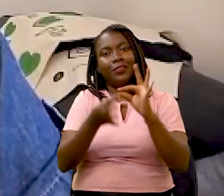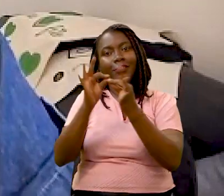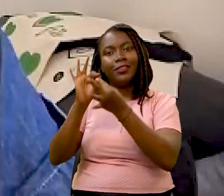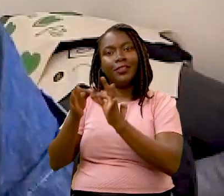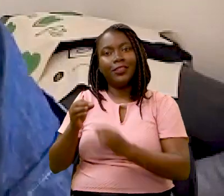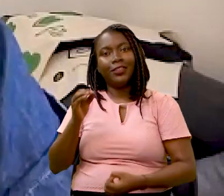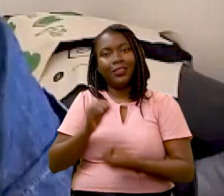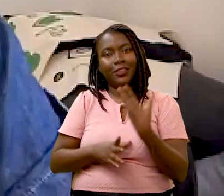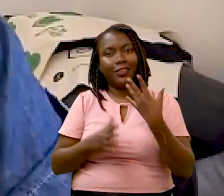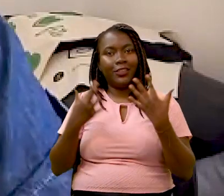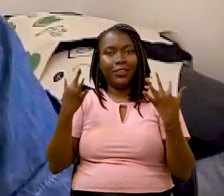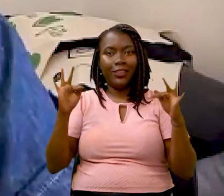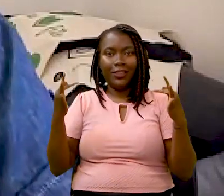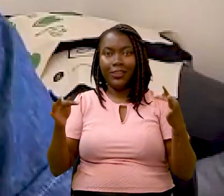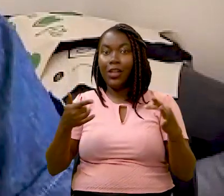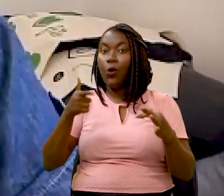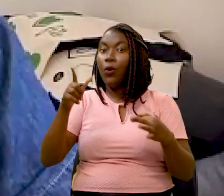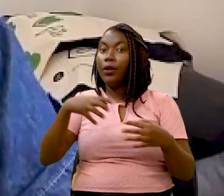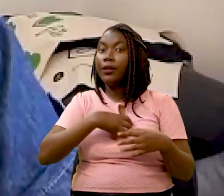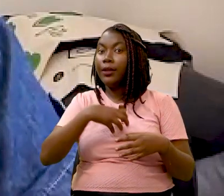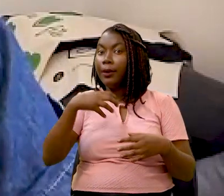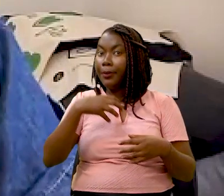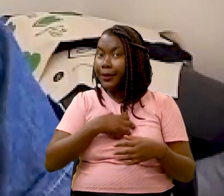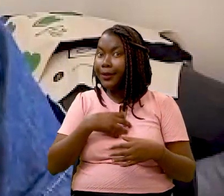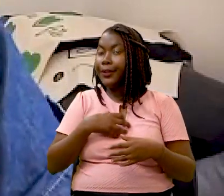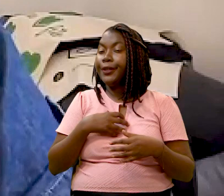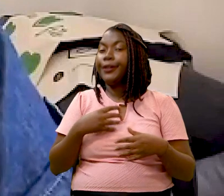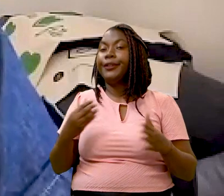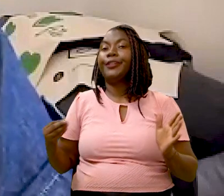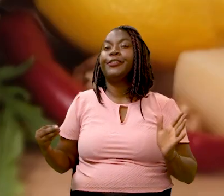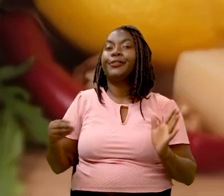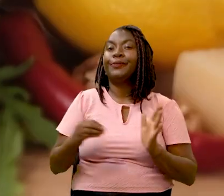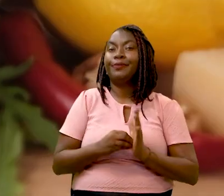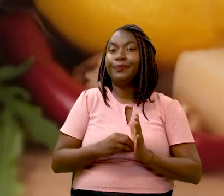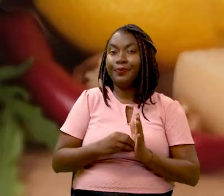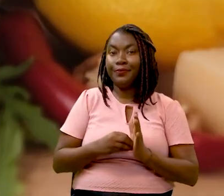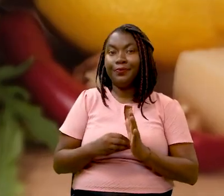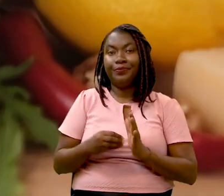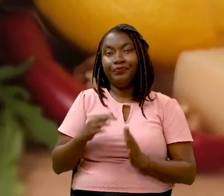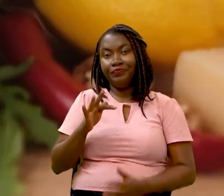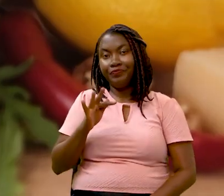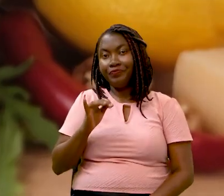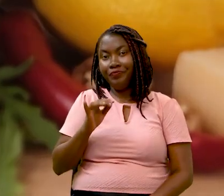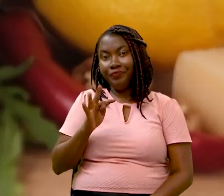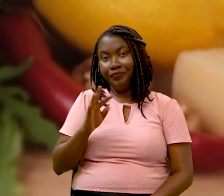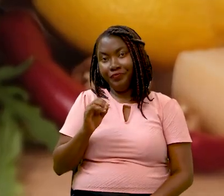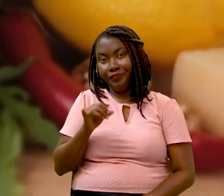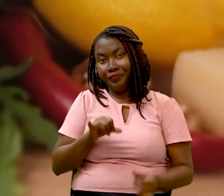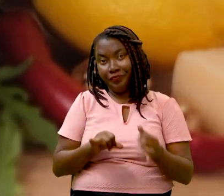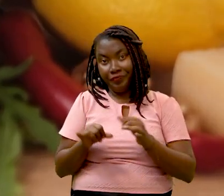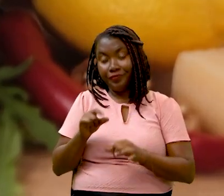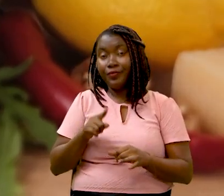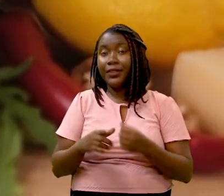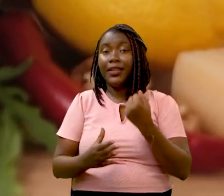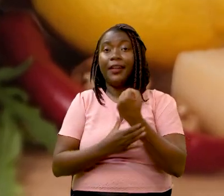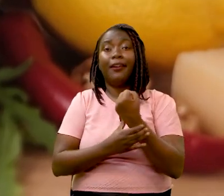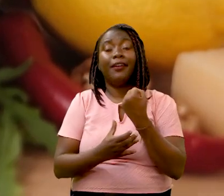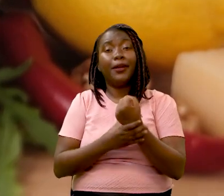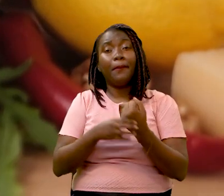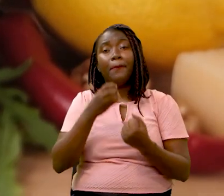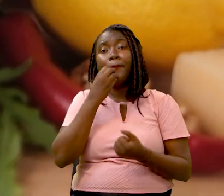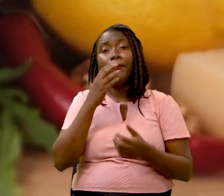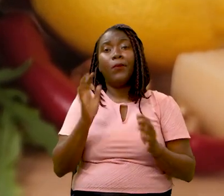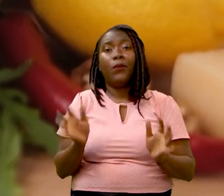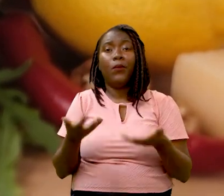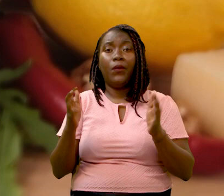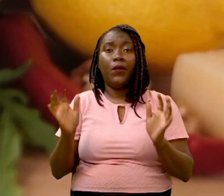dor. Outra maneira de se incluir esses fitoquímicos é garantir uma boa